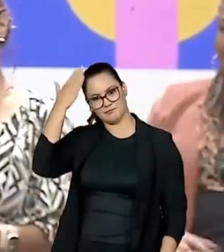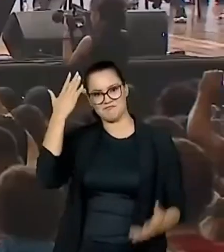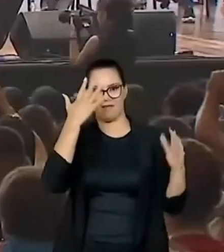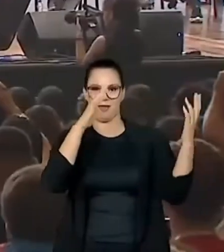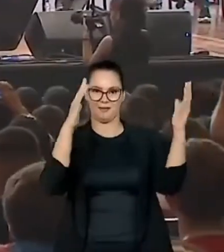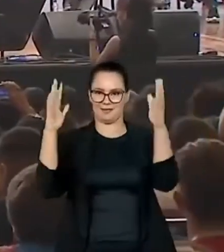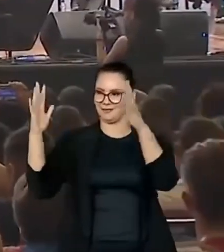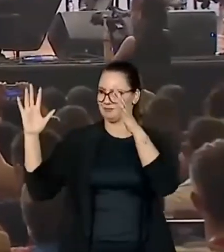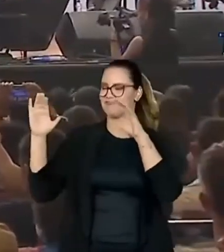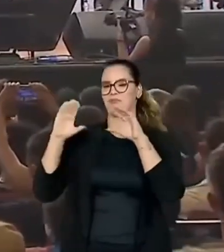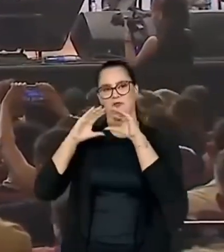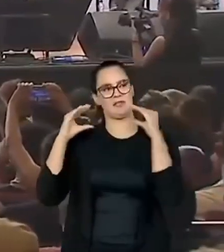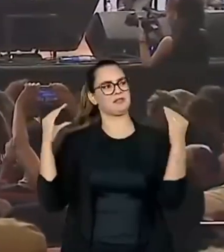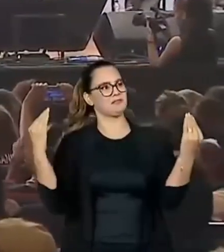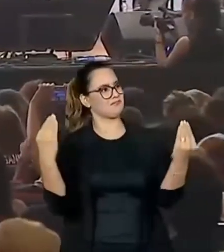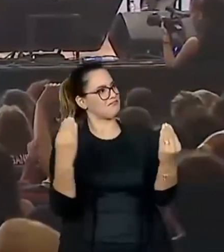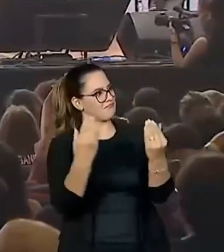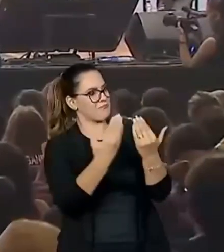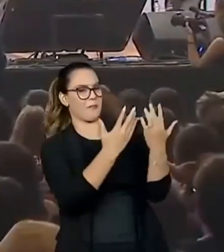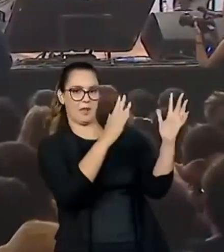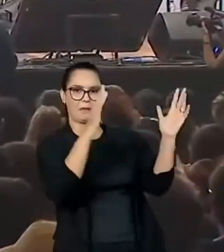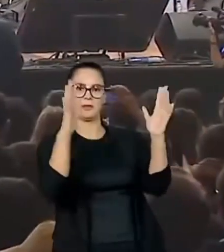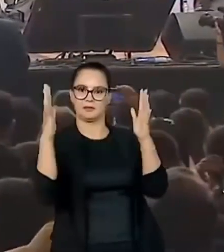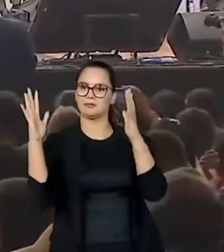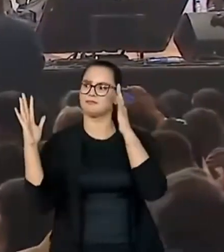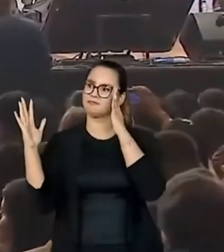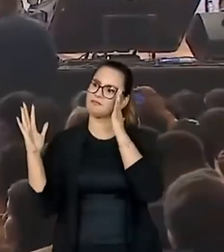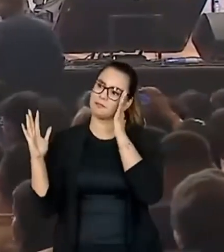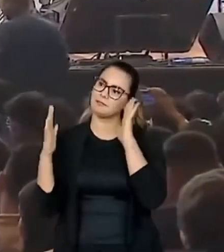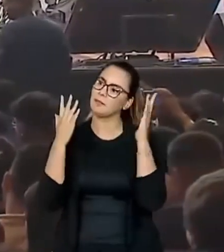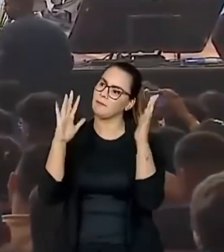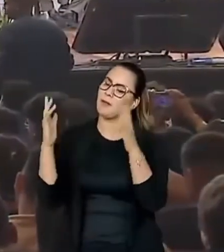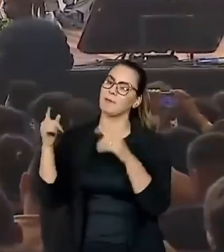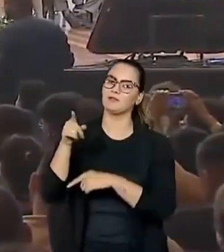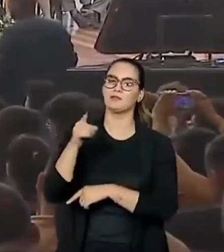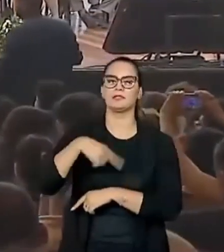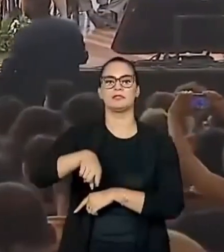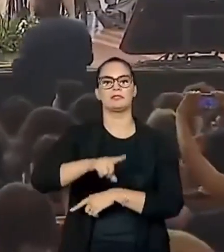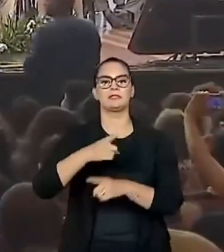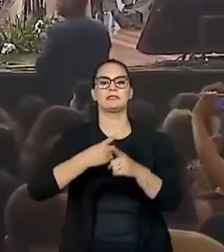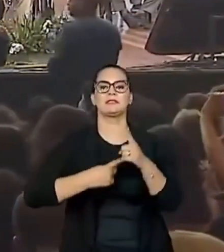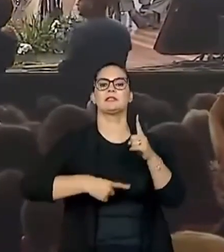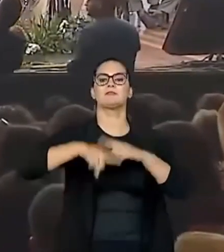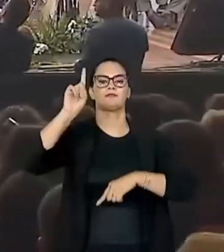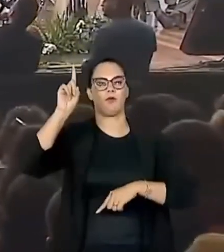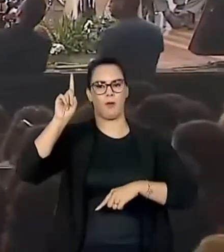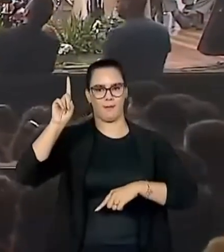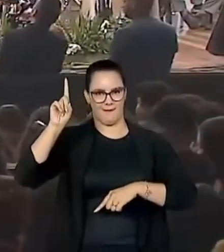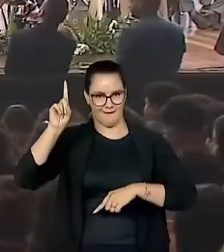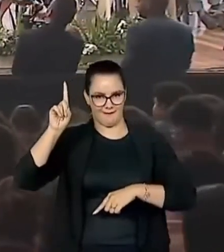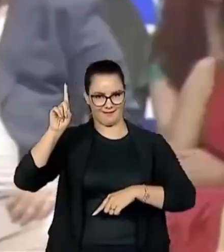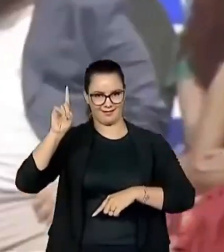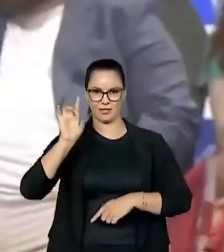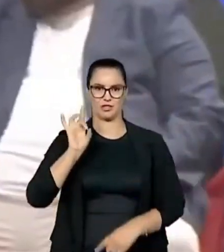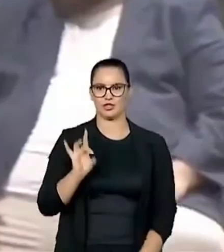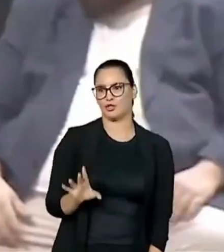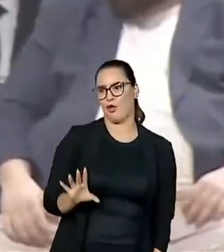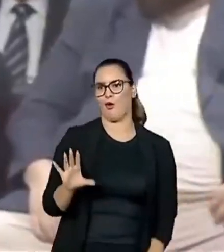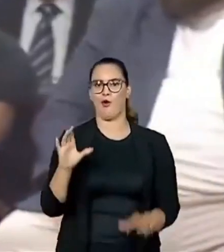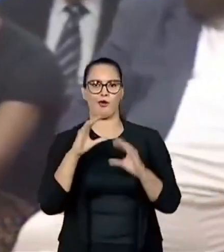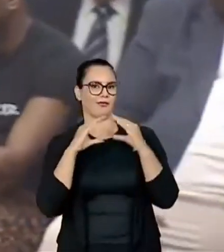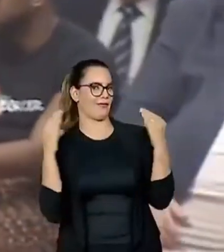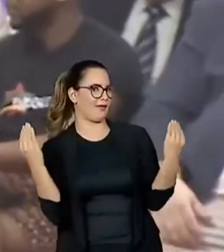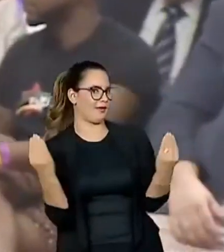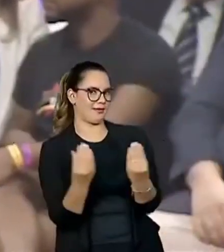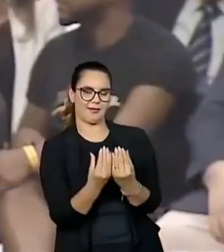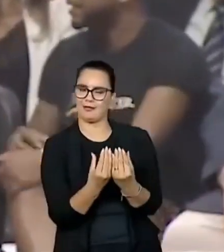conferência. Parabéns. Parabéns que vocês se transformem daqui para frente, não apenas numa